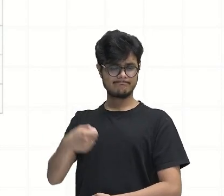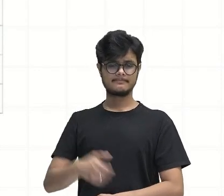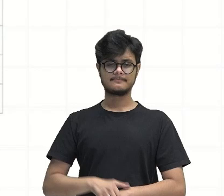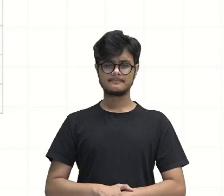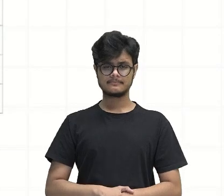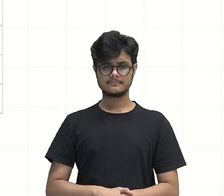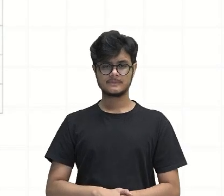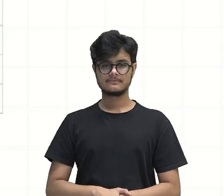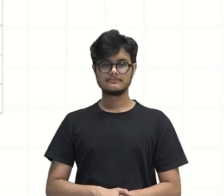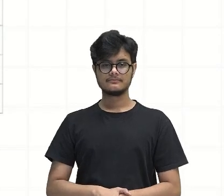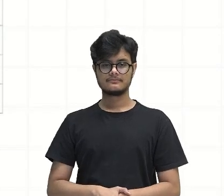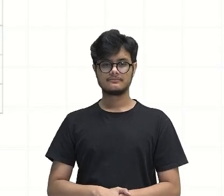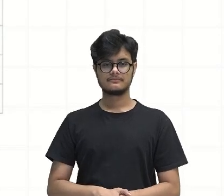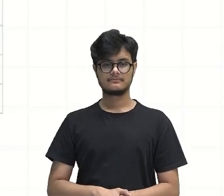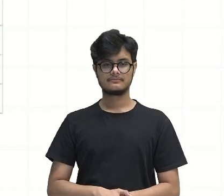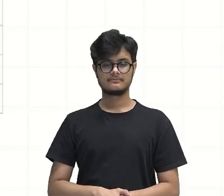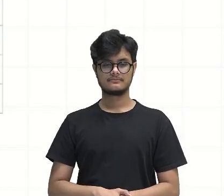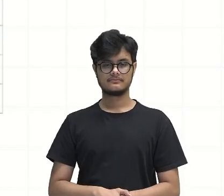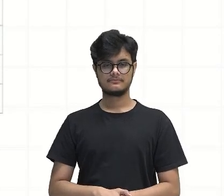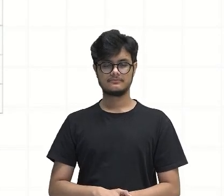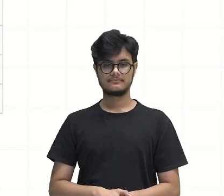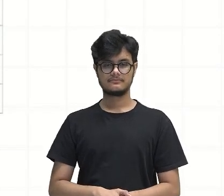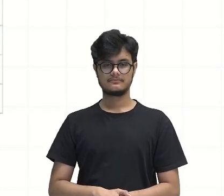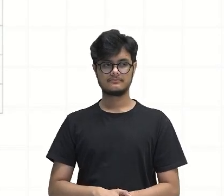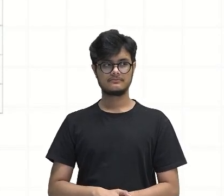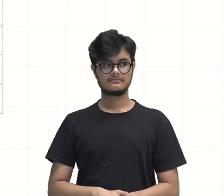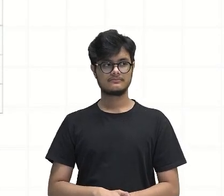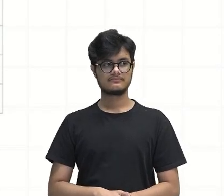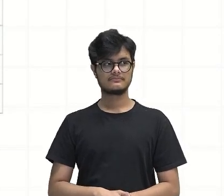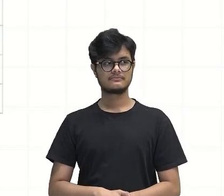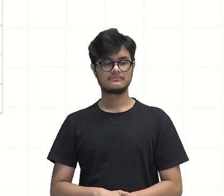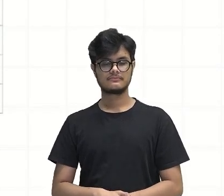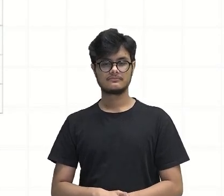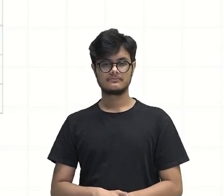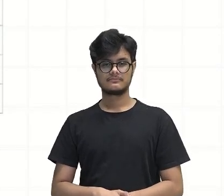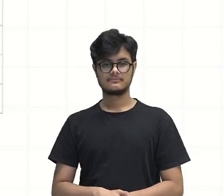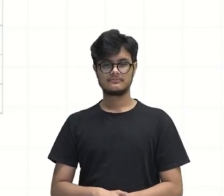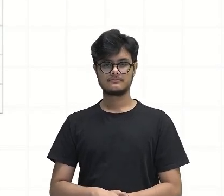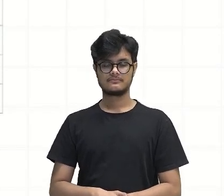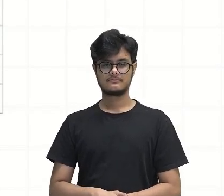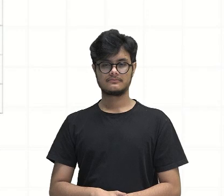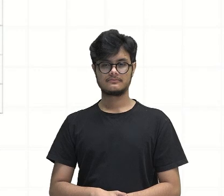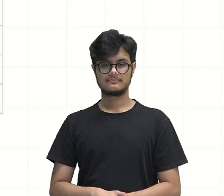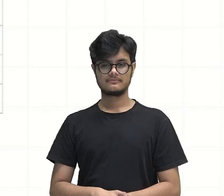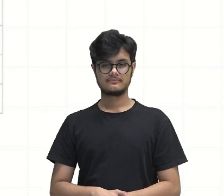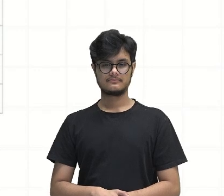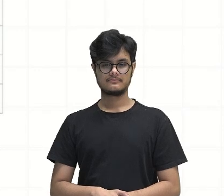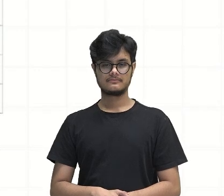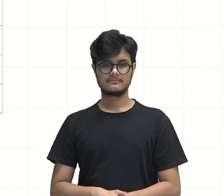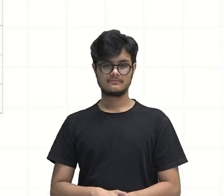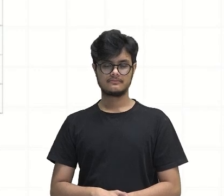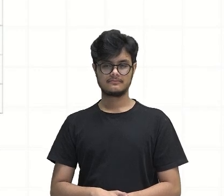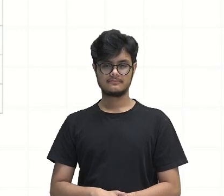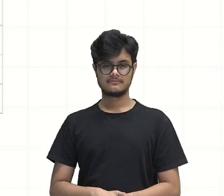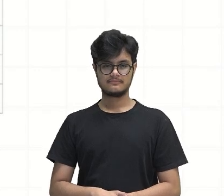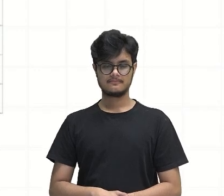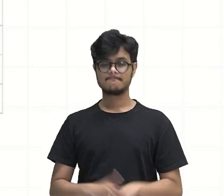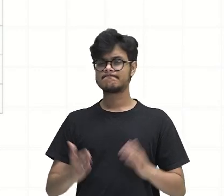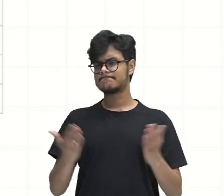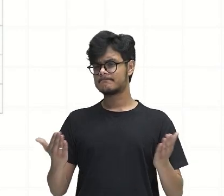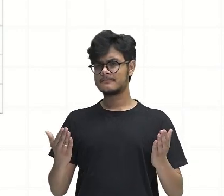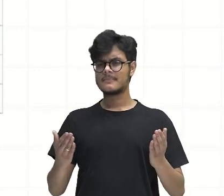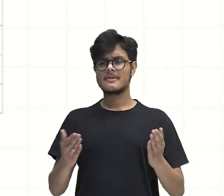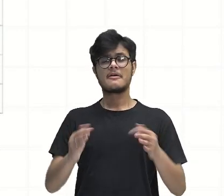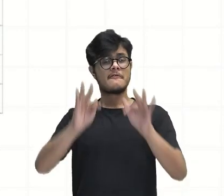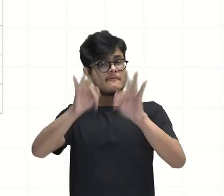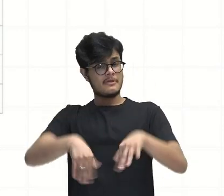vai ser de 0 menos 2. Tudo bem? Então, essa